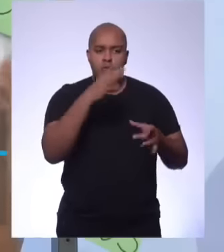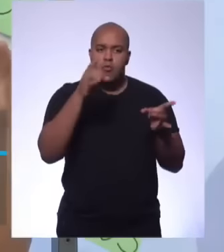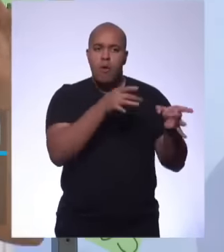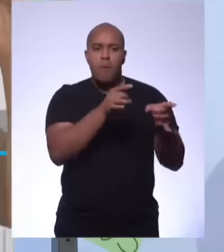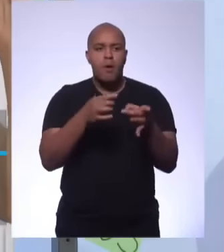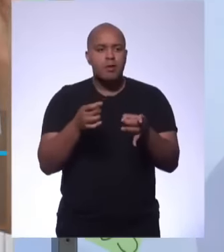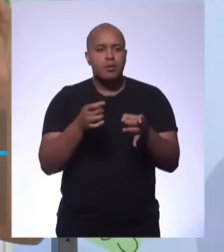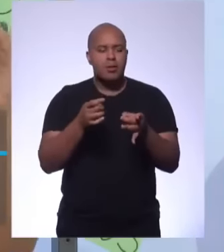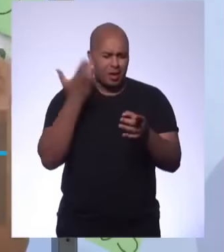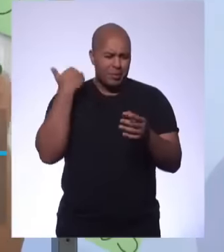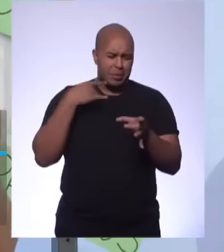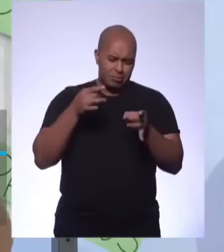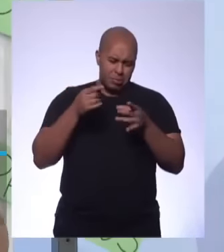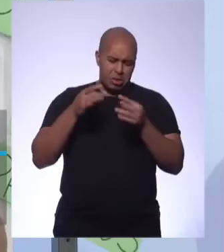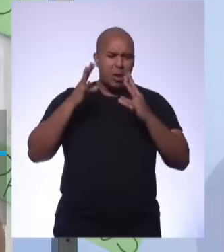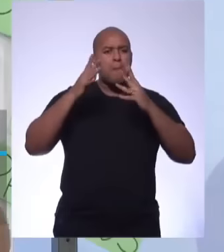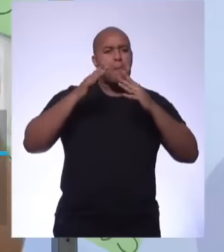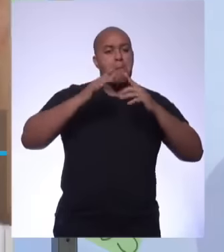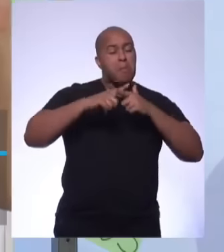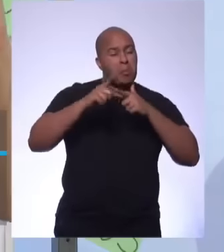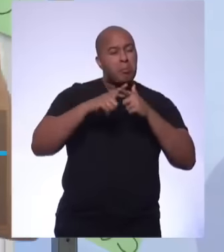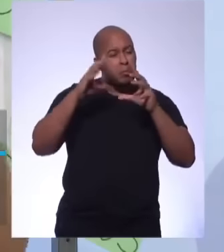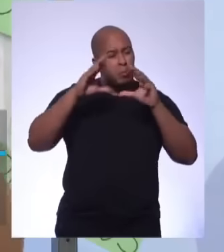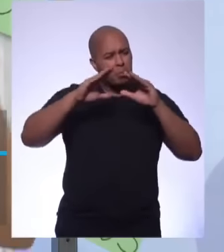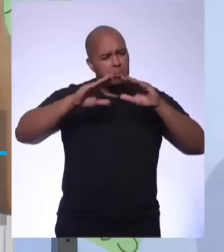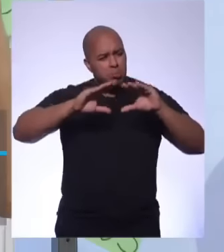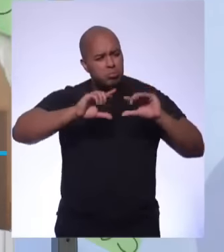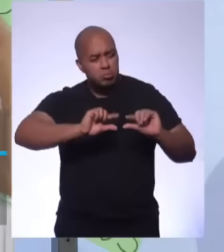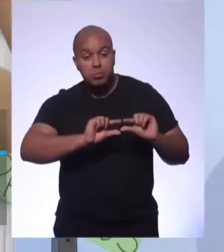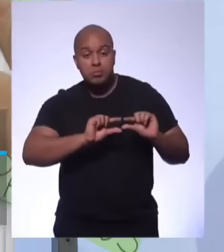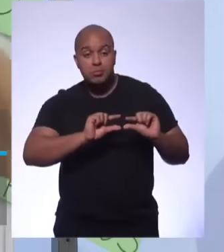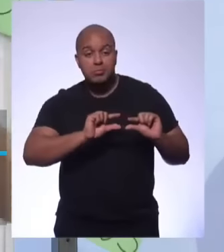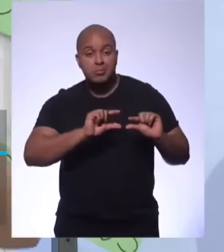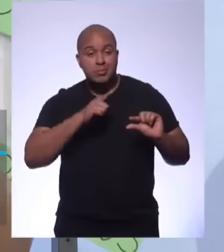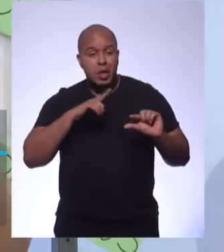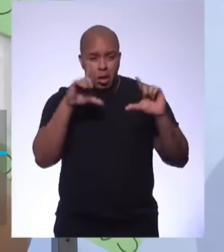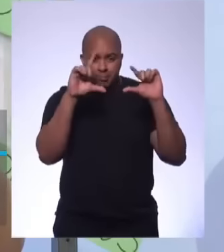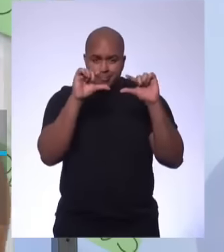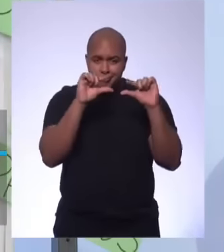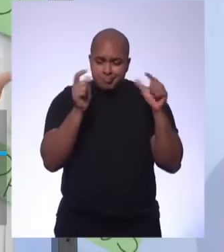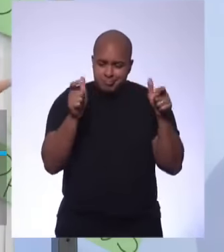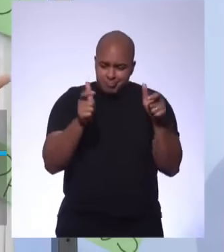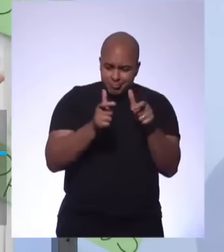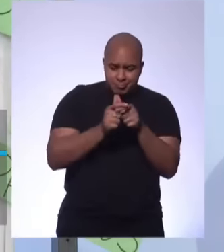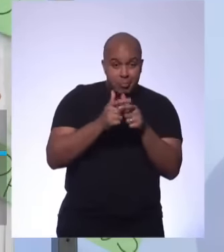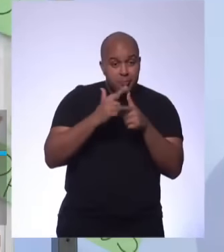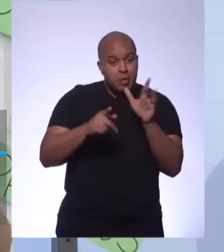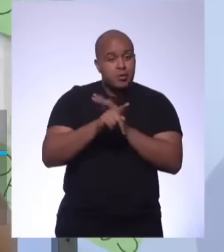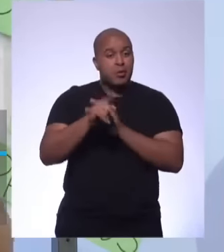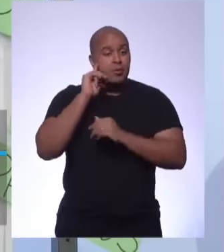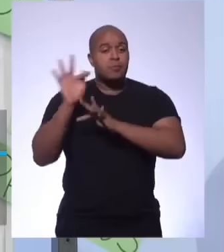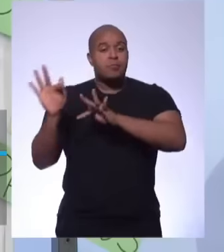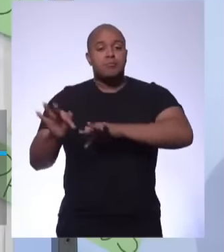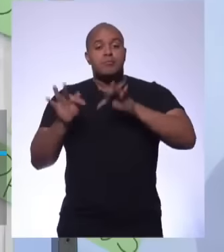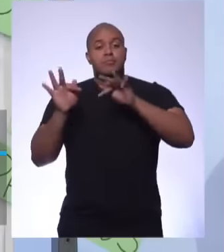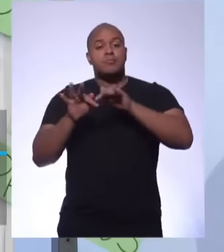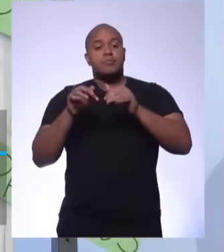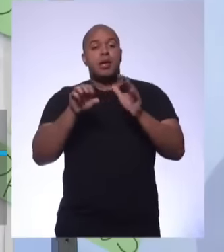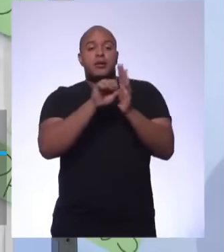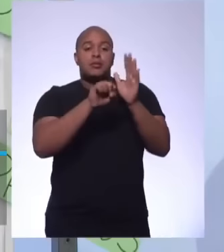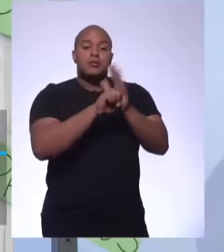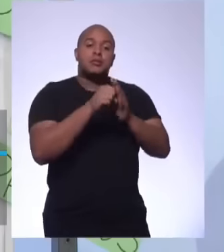comércio que tinha decaído aí, né, que abaixou, que deu uma diminuída por conta do feudalismo, ele lá no